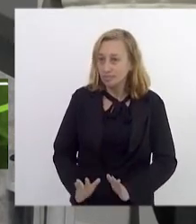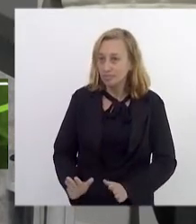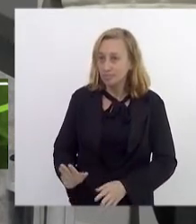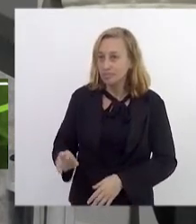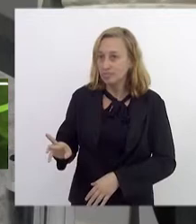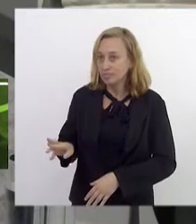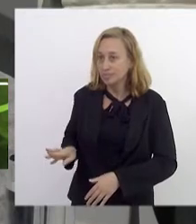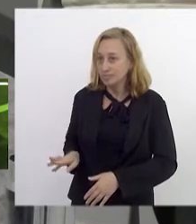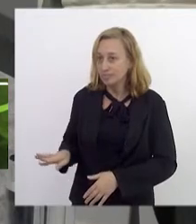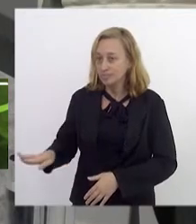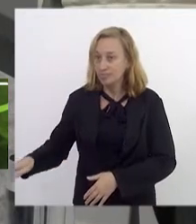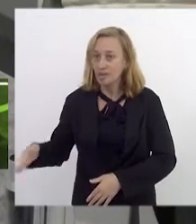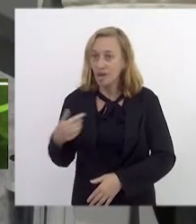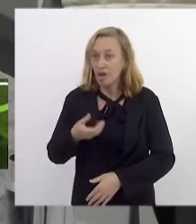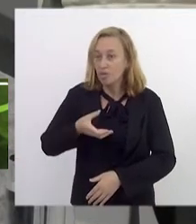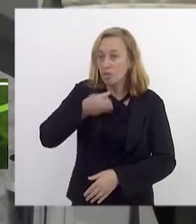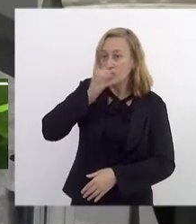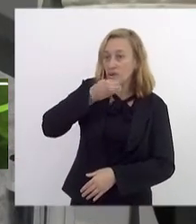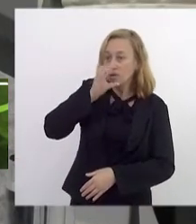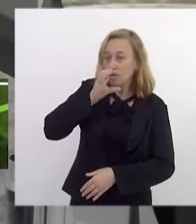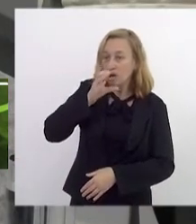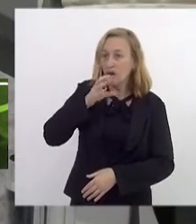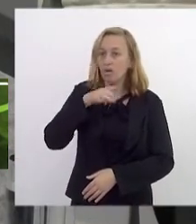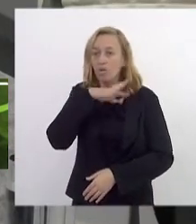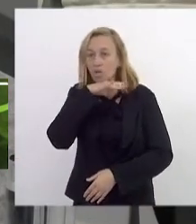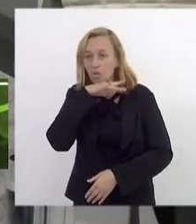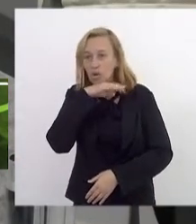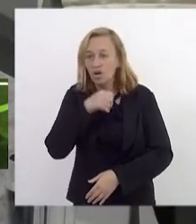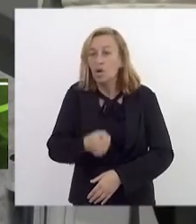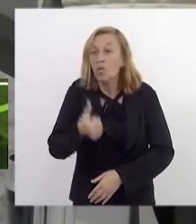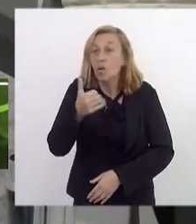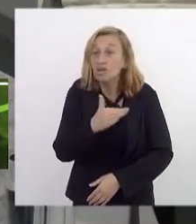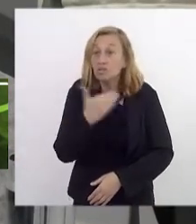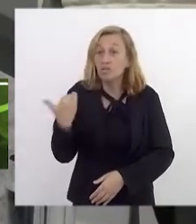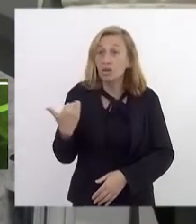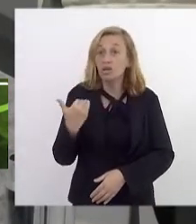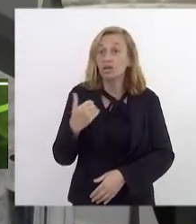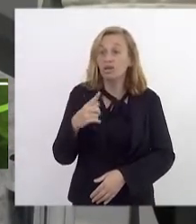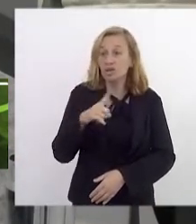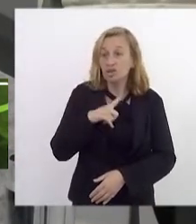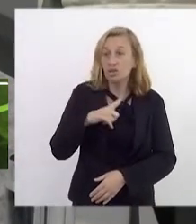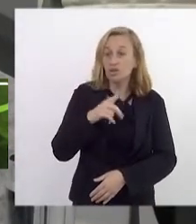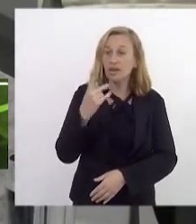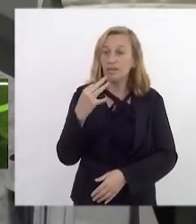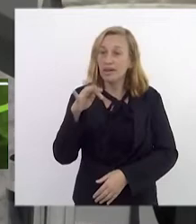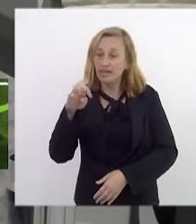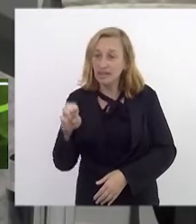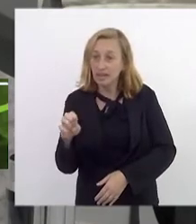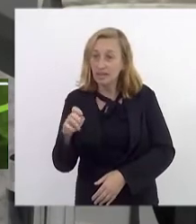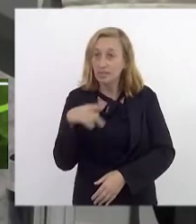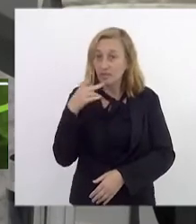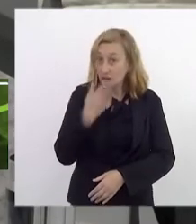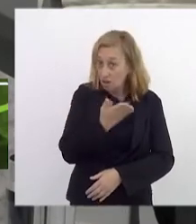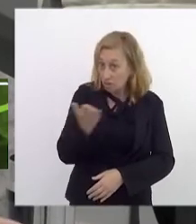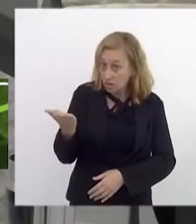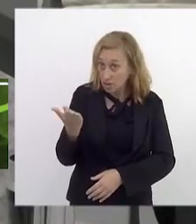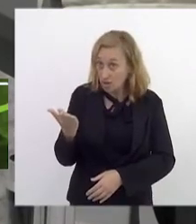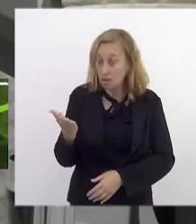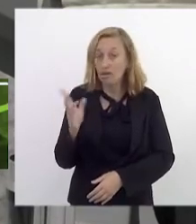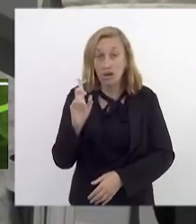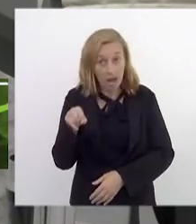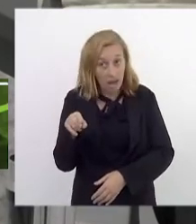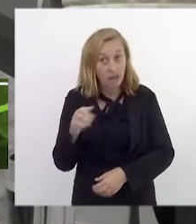uma água contaminada, tive hepatite, quase morri, não estaria aqui hoje para falar com vocês. E isso